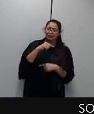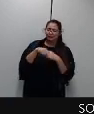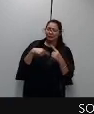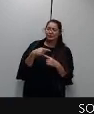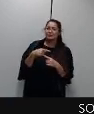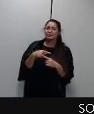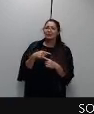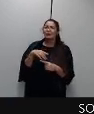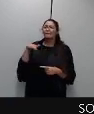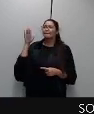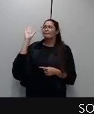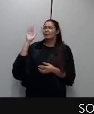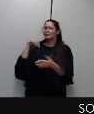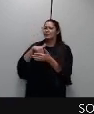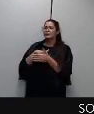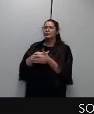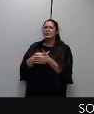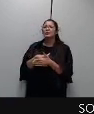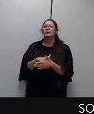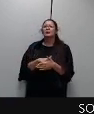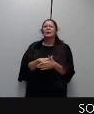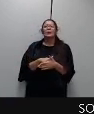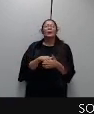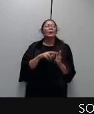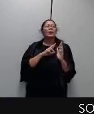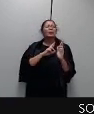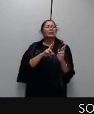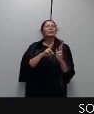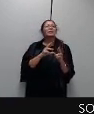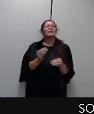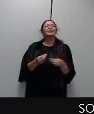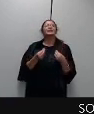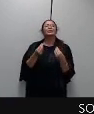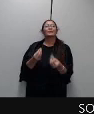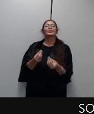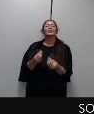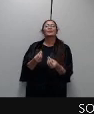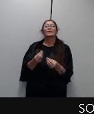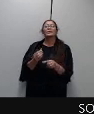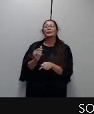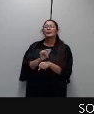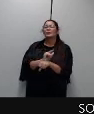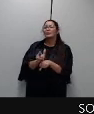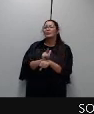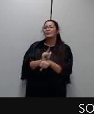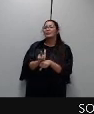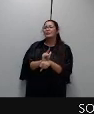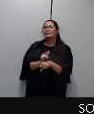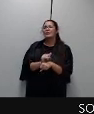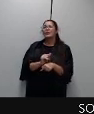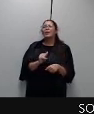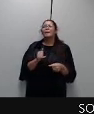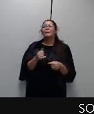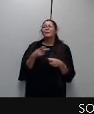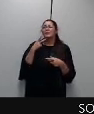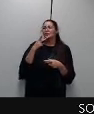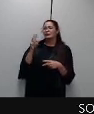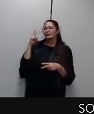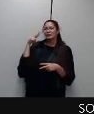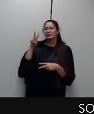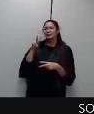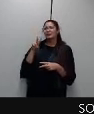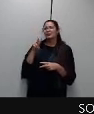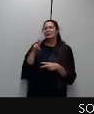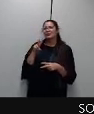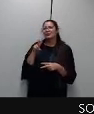voto do relator dando provimento ao recurso ordinário do particular pediu Vista antecipada Ah tá desculpa eu